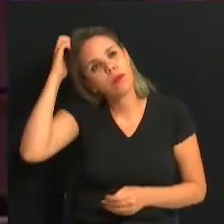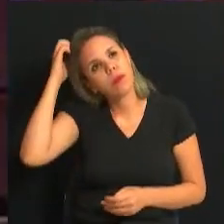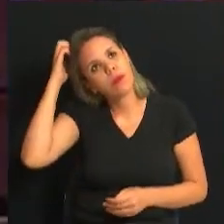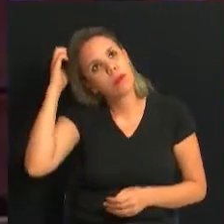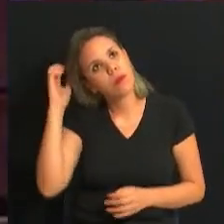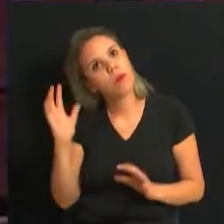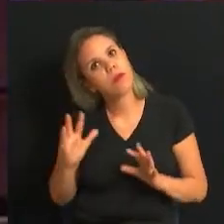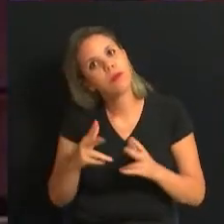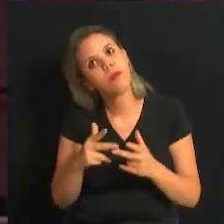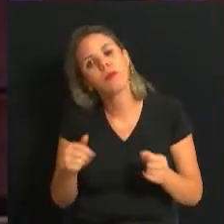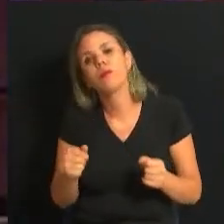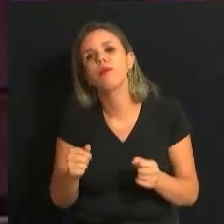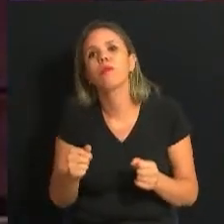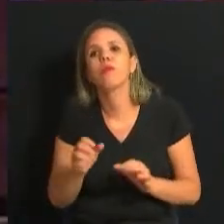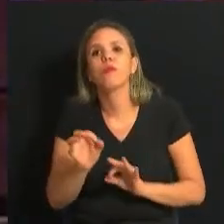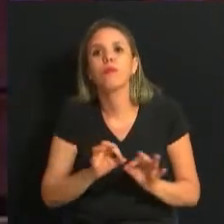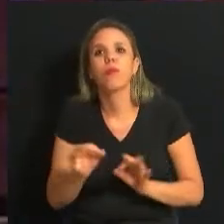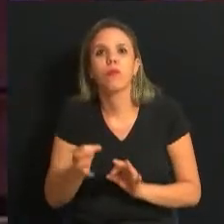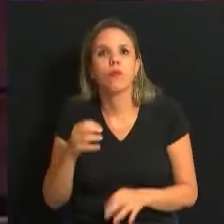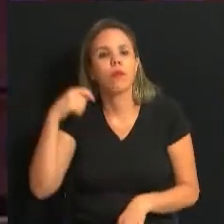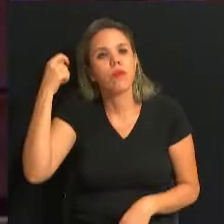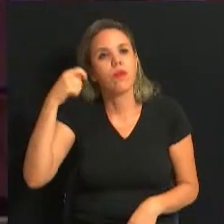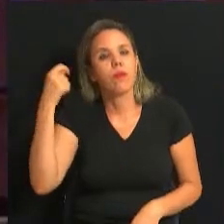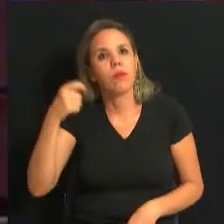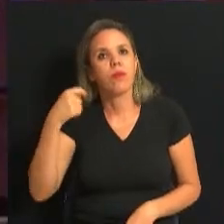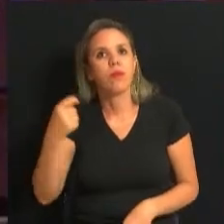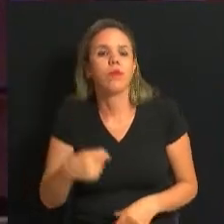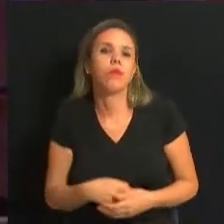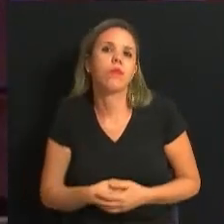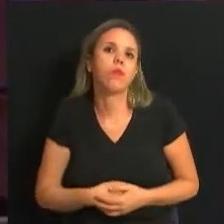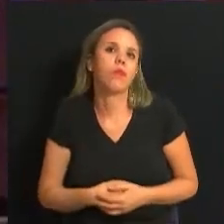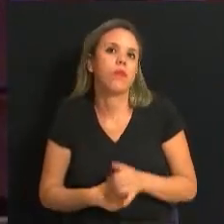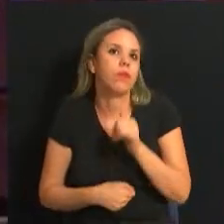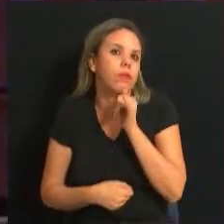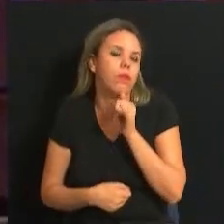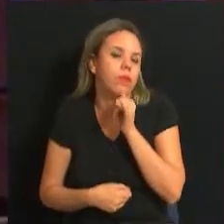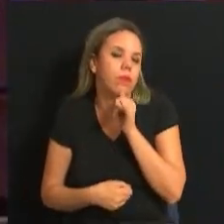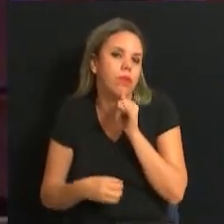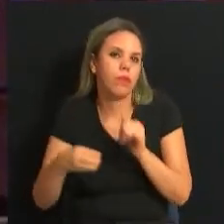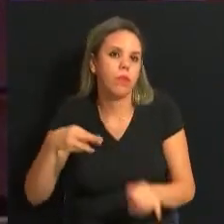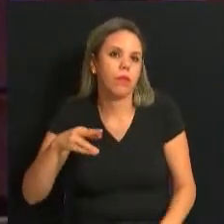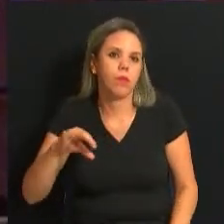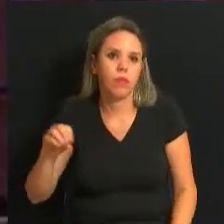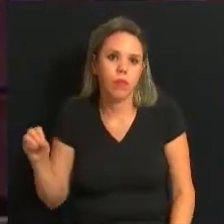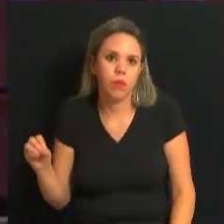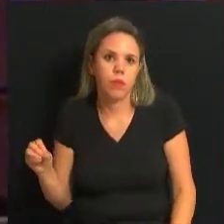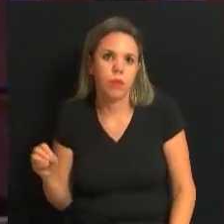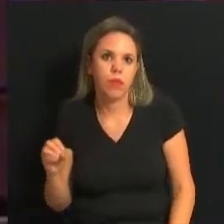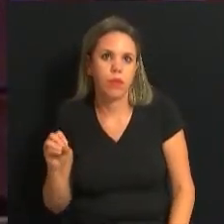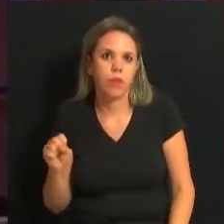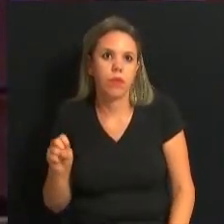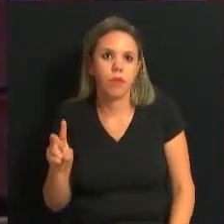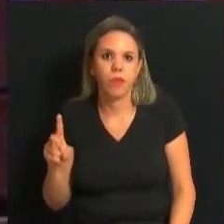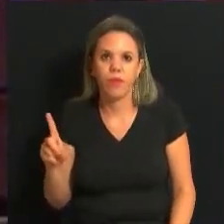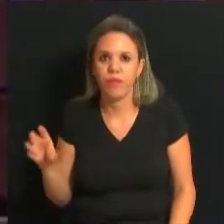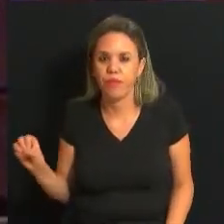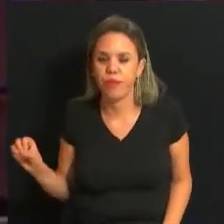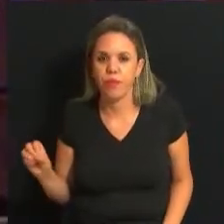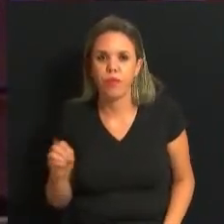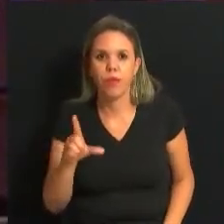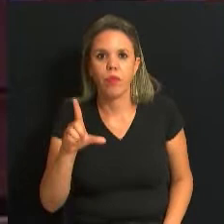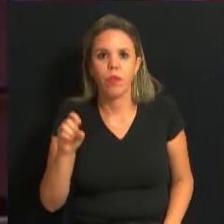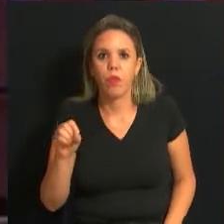toda a produção artística de, por exemplo, Mário de Andrade, Oswald de Andrade,